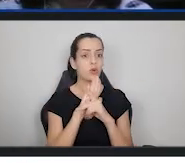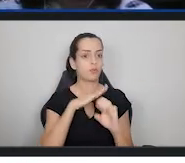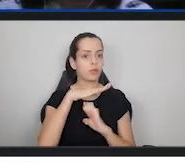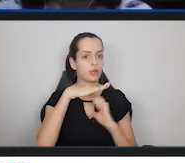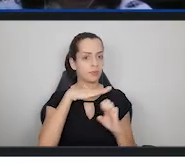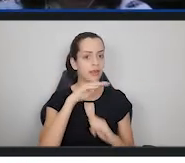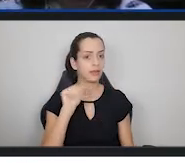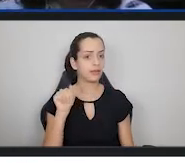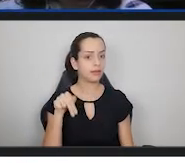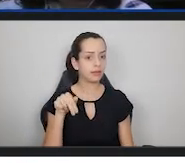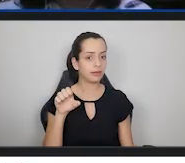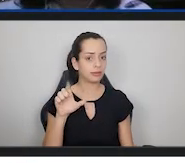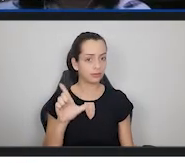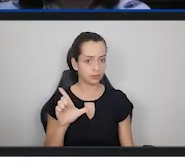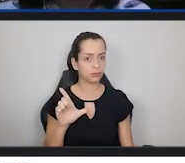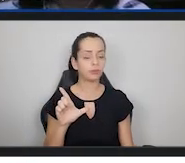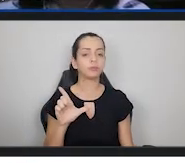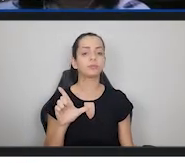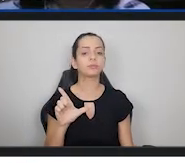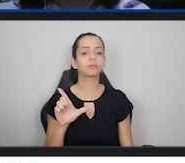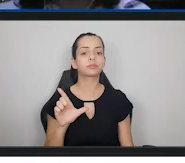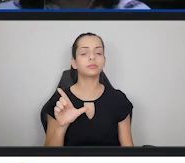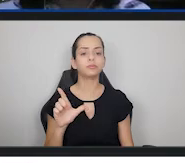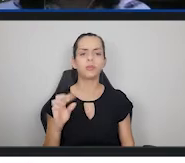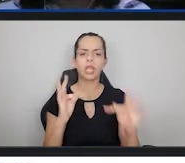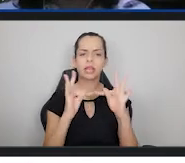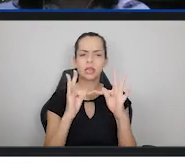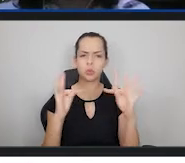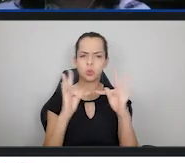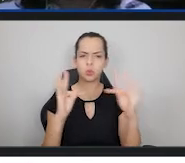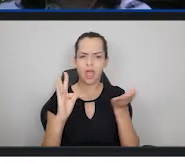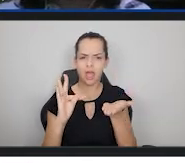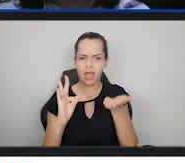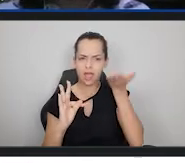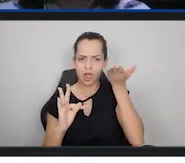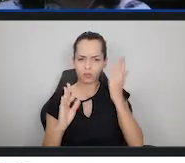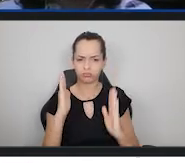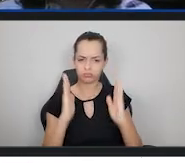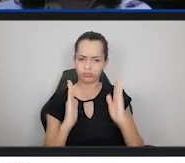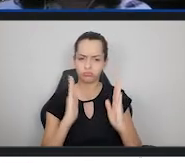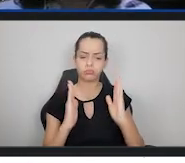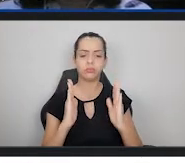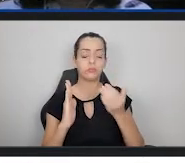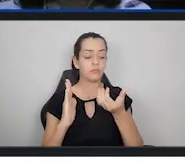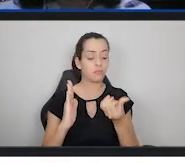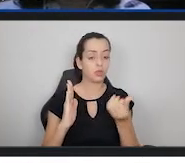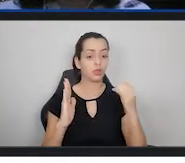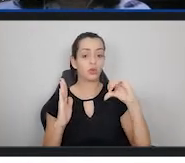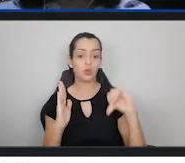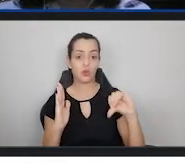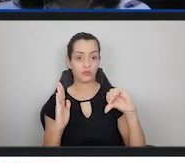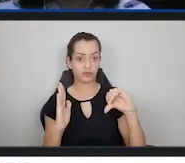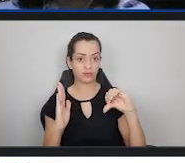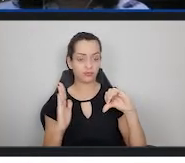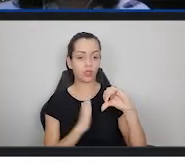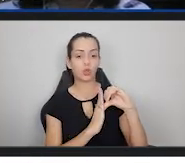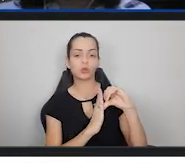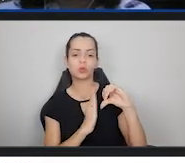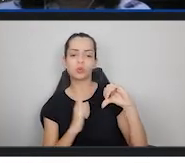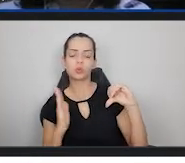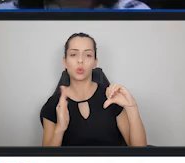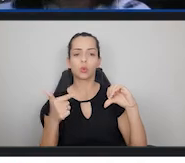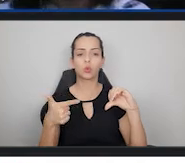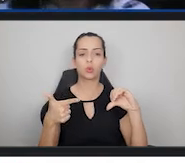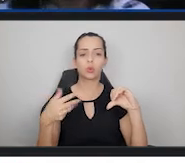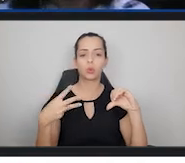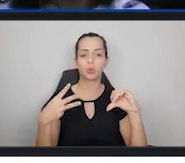As classes de tensão, como eu falei, isso aqui é da ANEEL, tá? Uma definição da ANEEL. Alta tensão corresponde à tensão